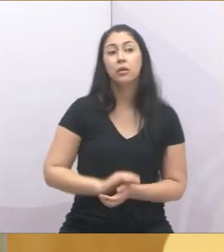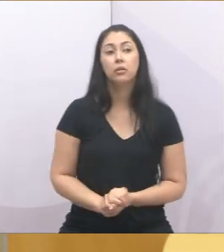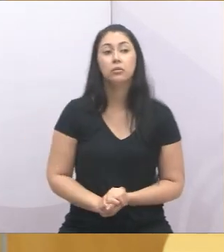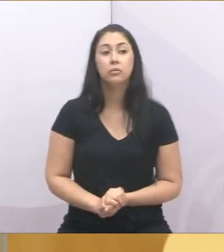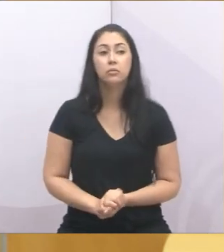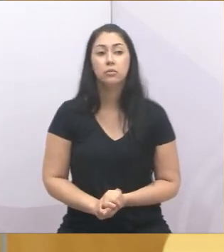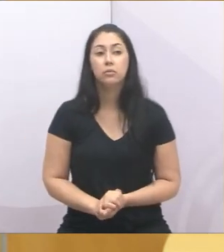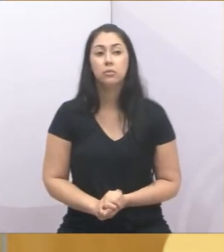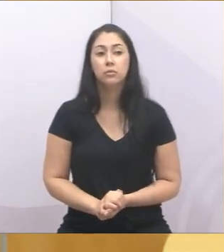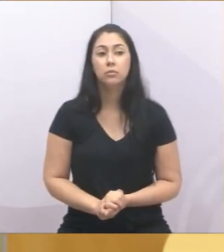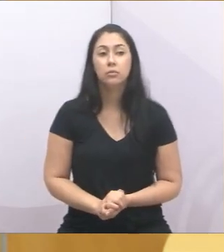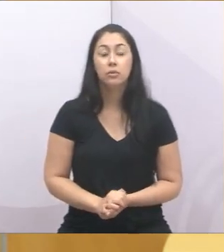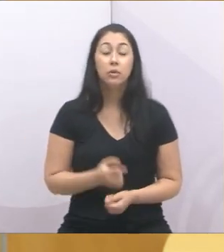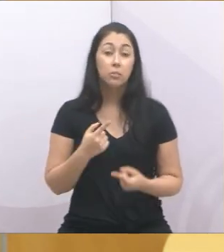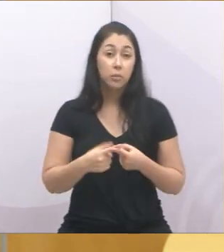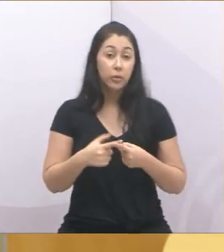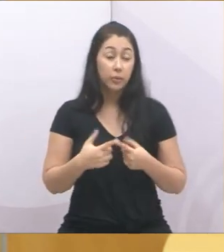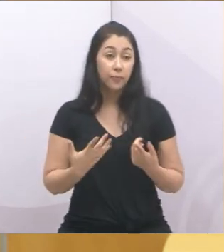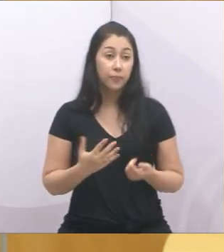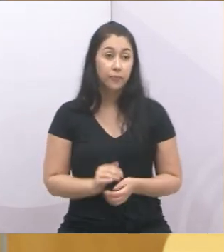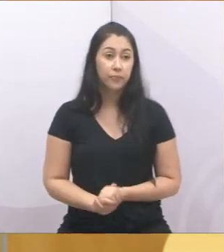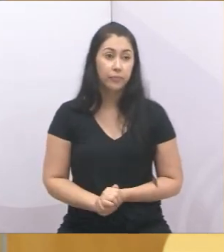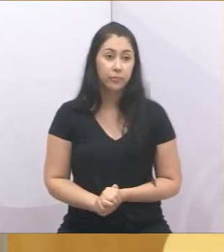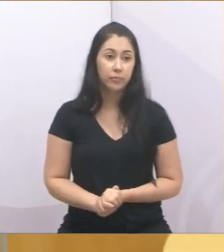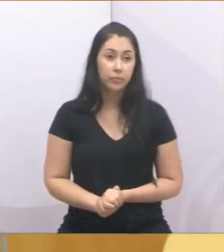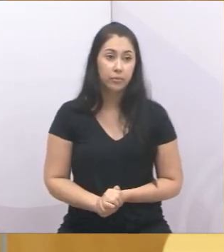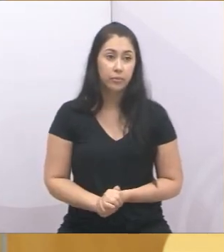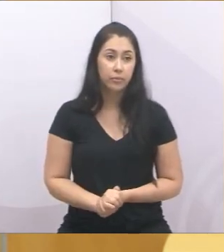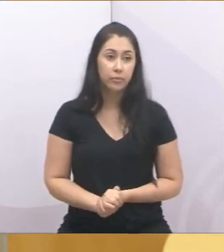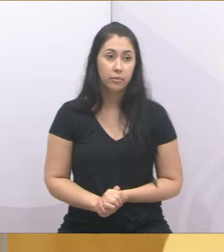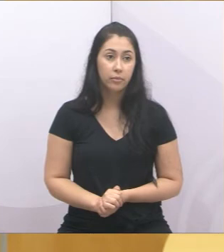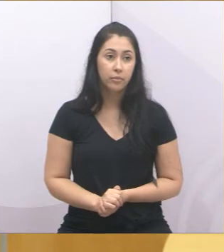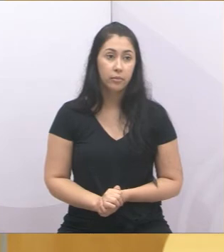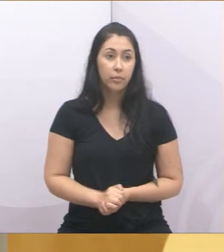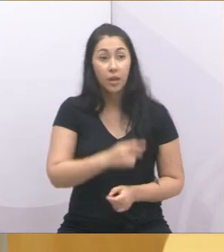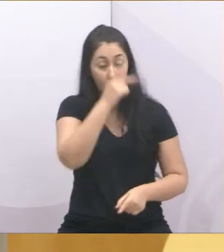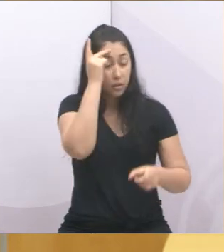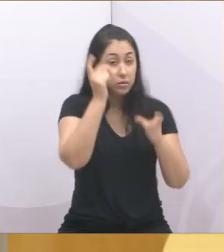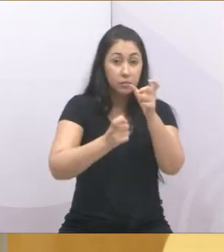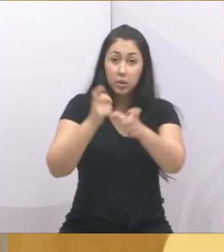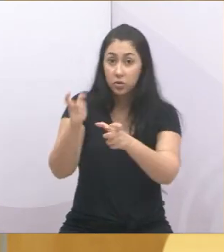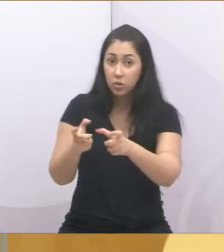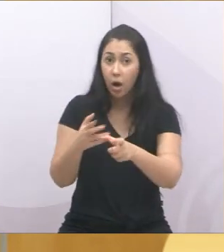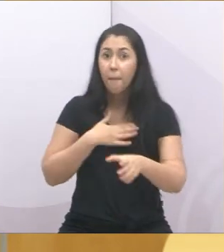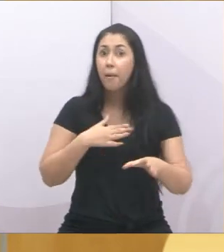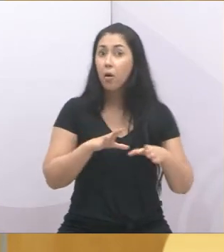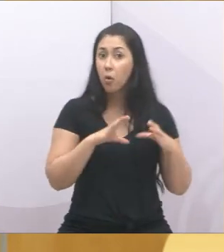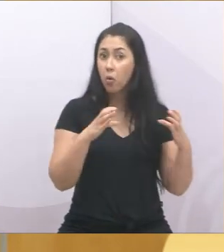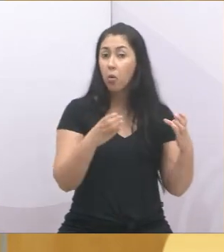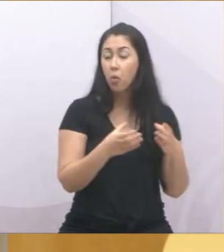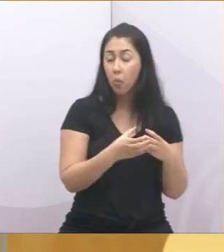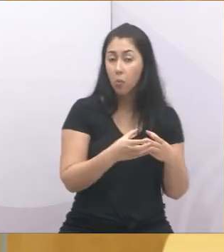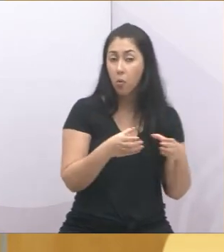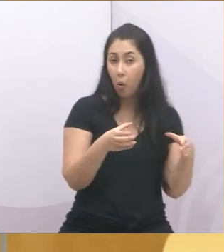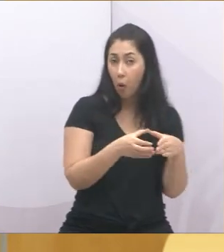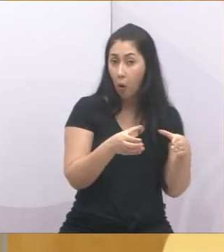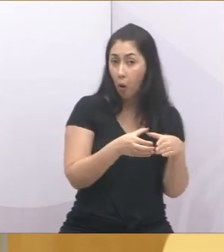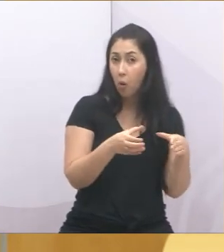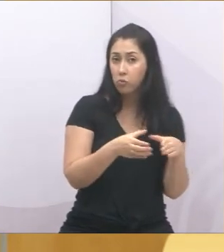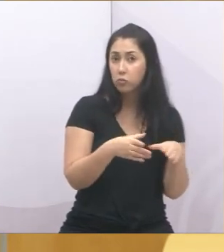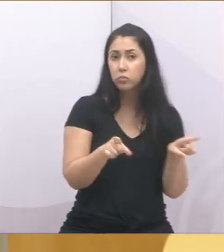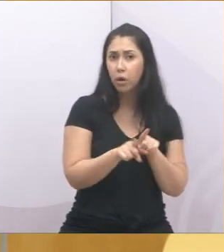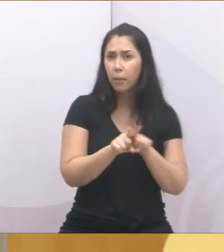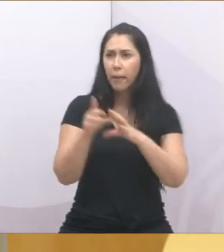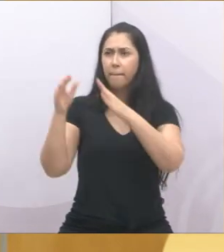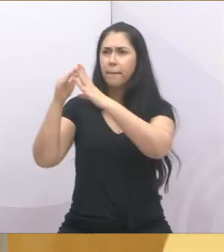Operário, entendeu? Por quê? Tudo que as pessoas na minha comunidade, por exemplo, da minha paróquia, todas as